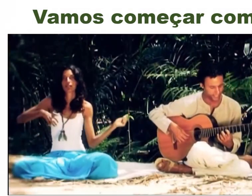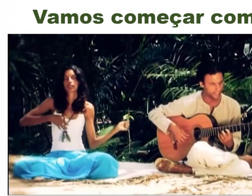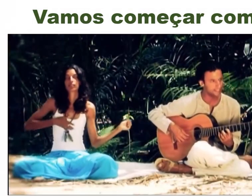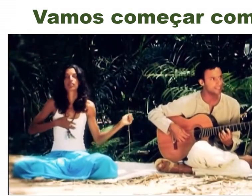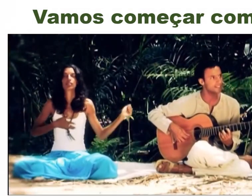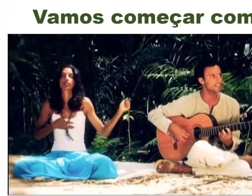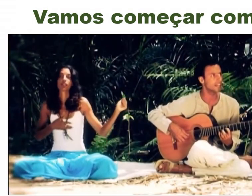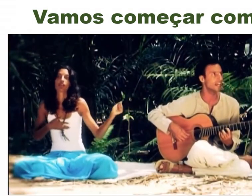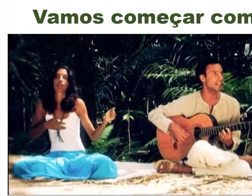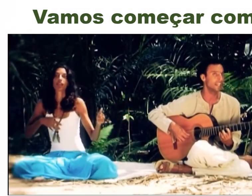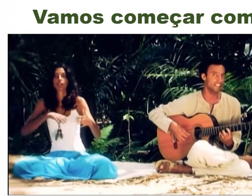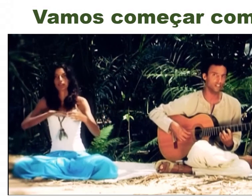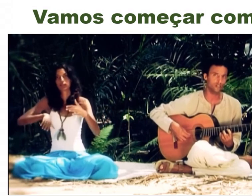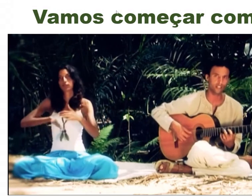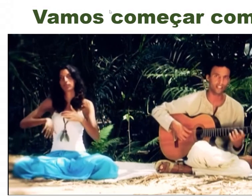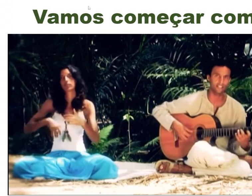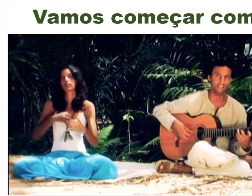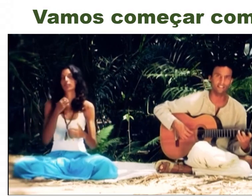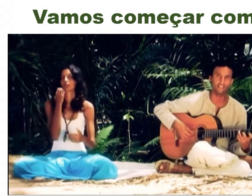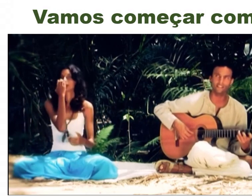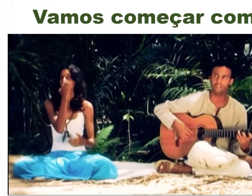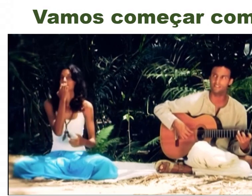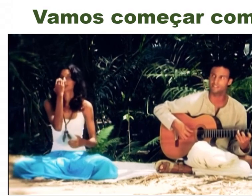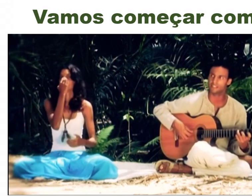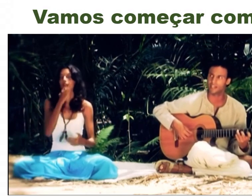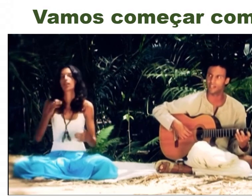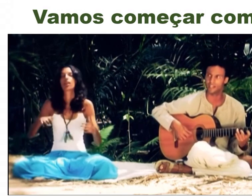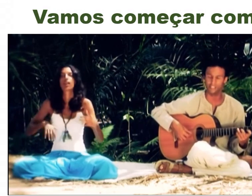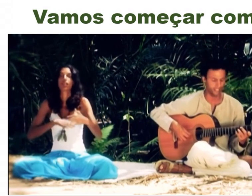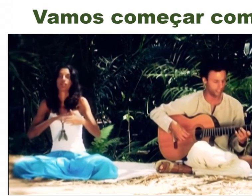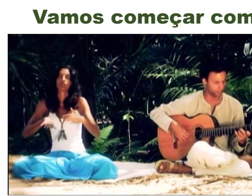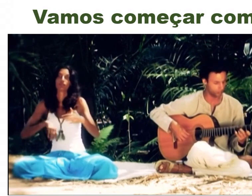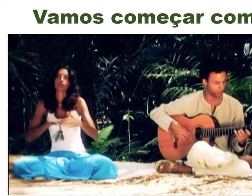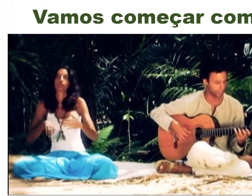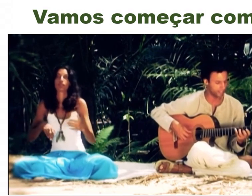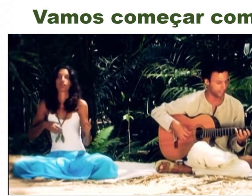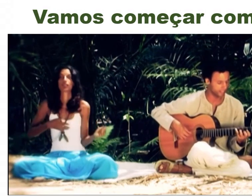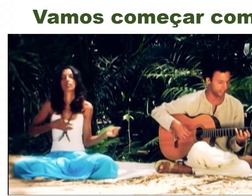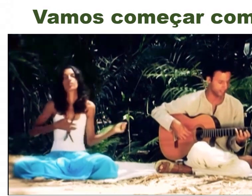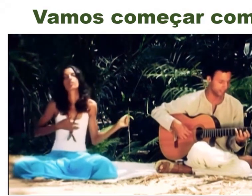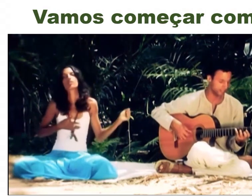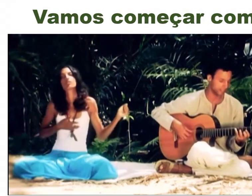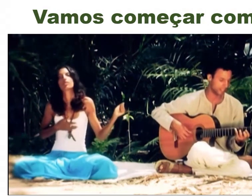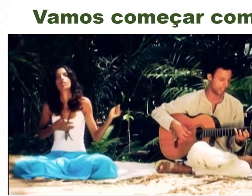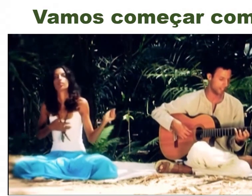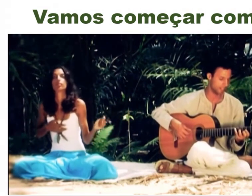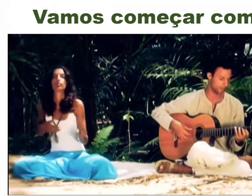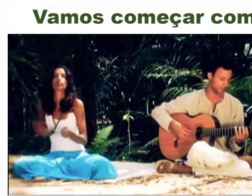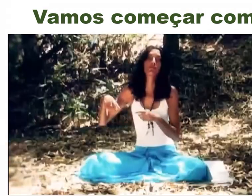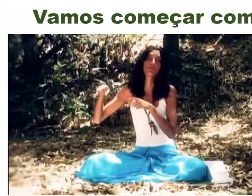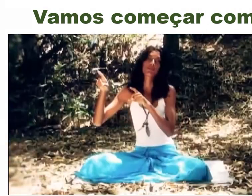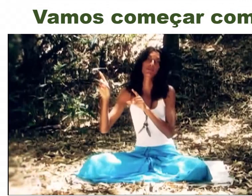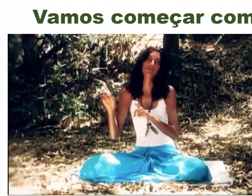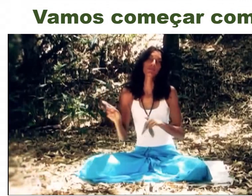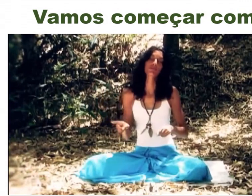ciranda E tudo canta E tudo dança